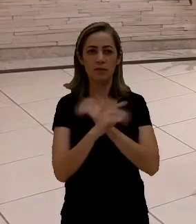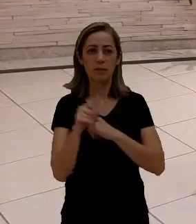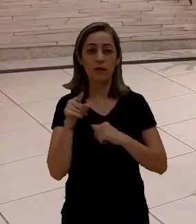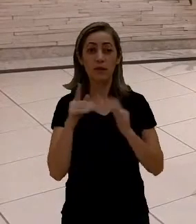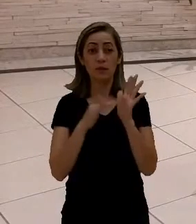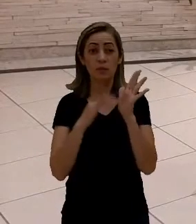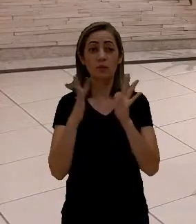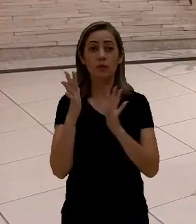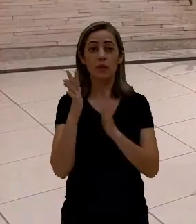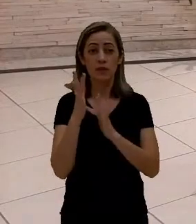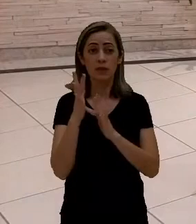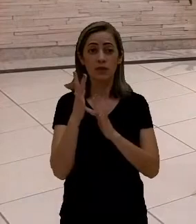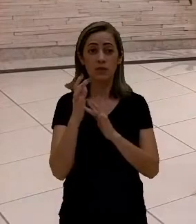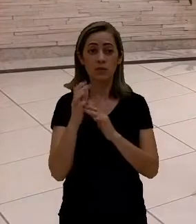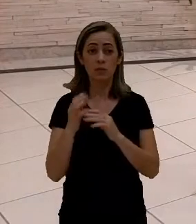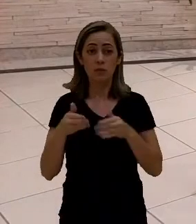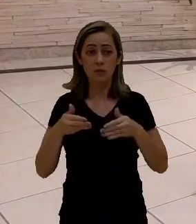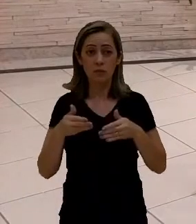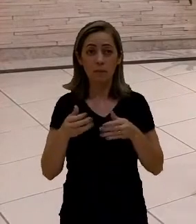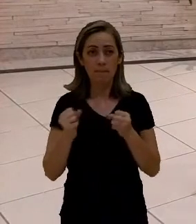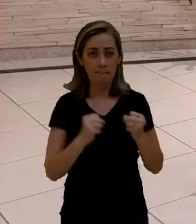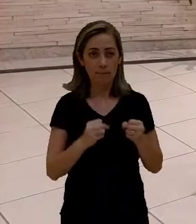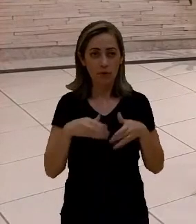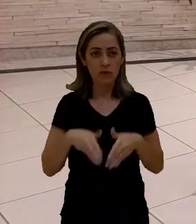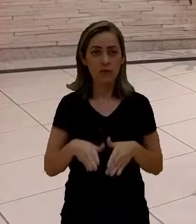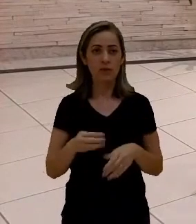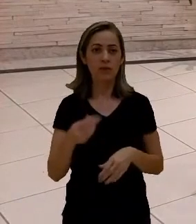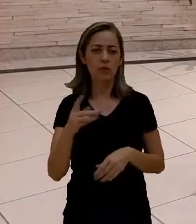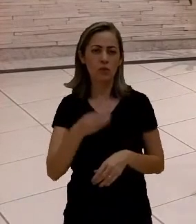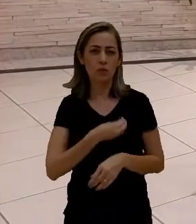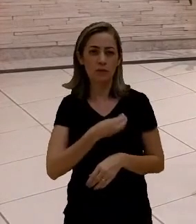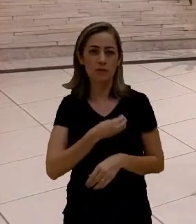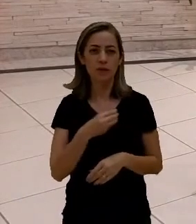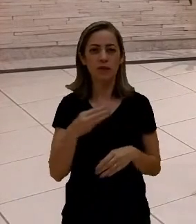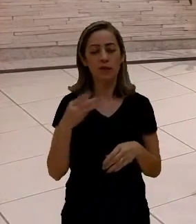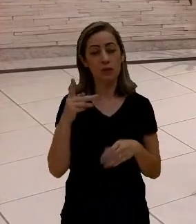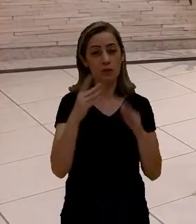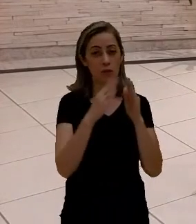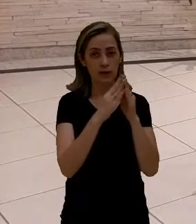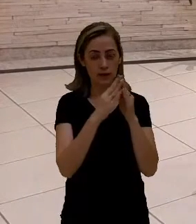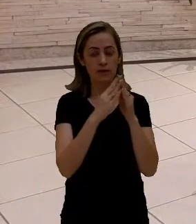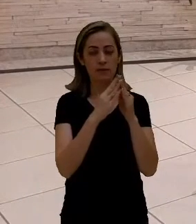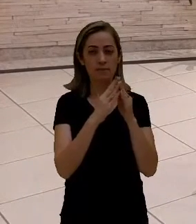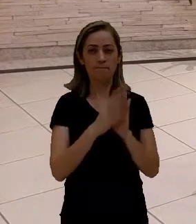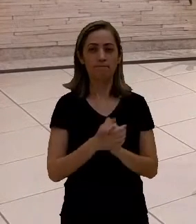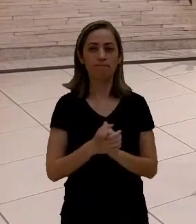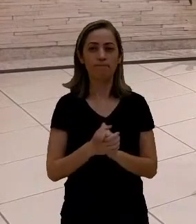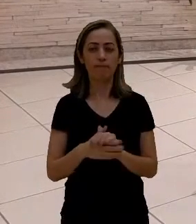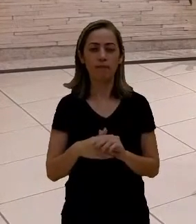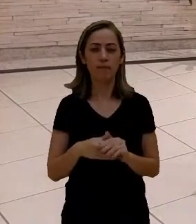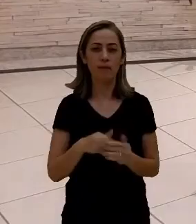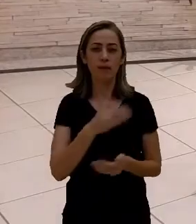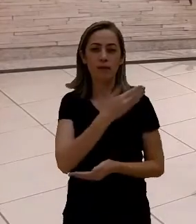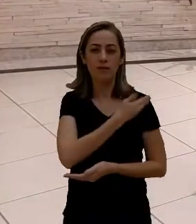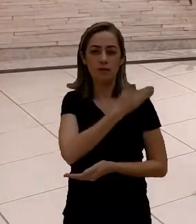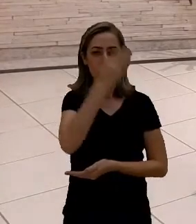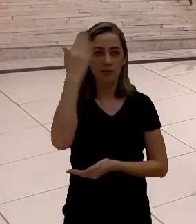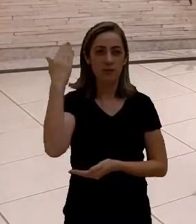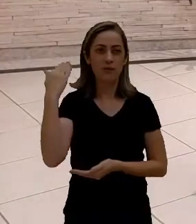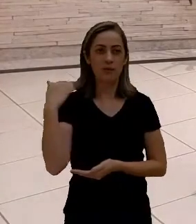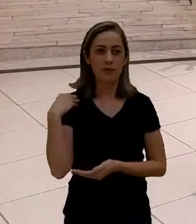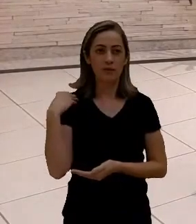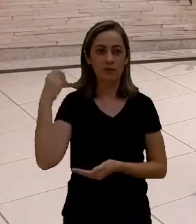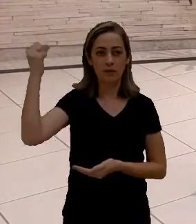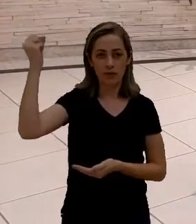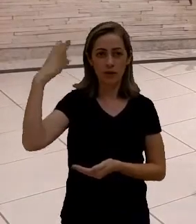Jesus possa nascer em sua vida em seu lar que Nossa Senhora da Luz